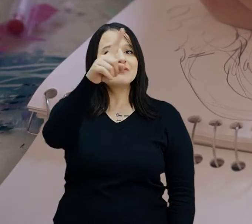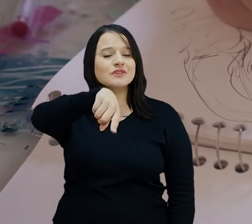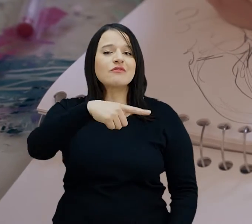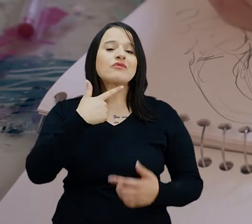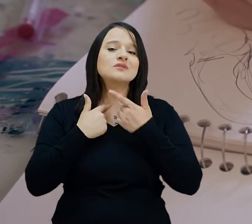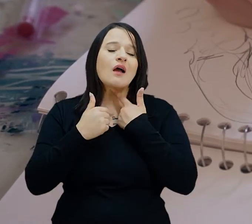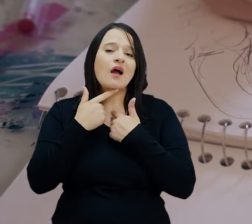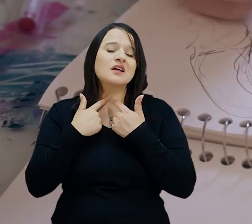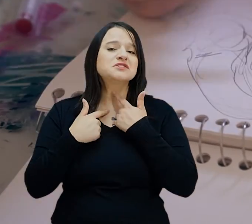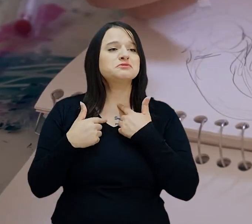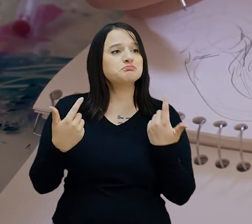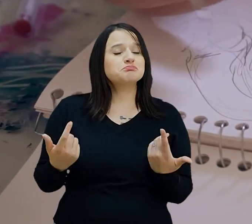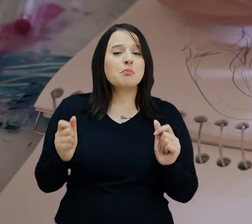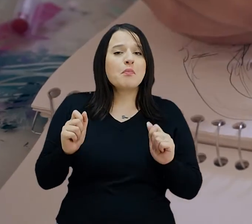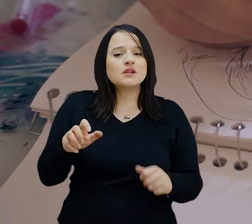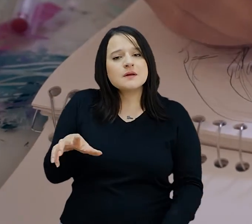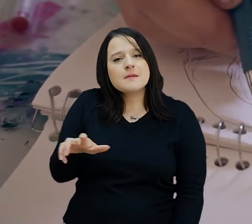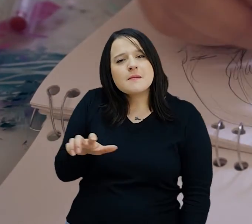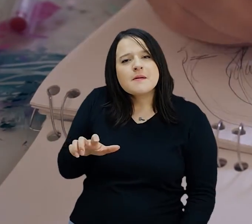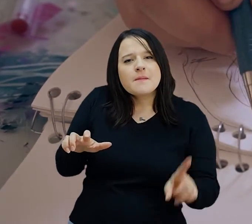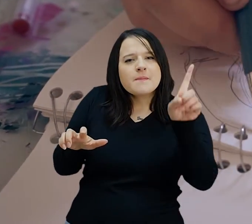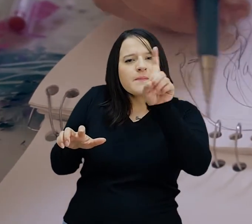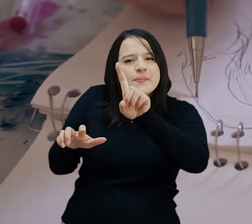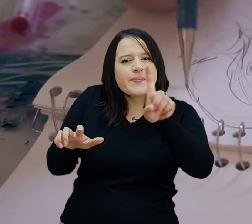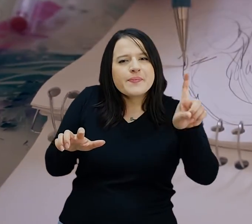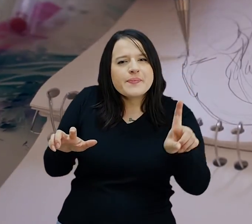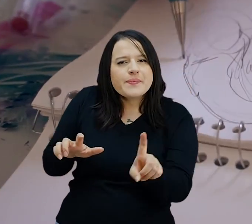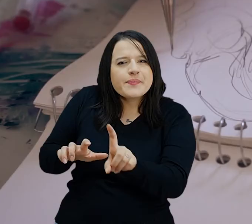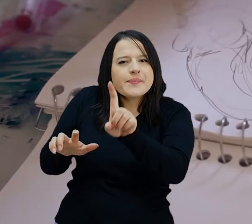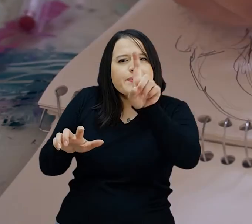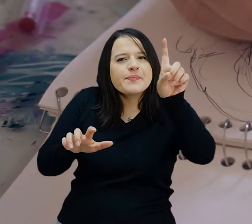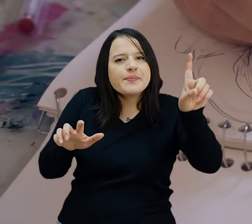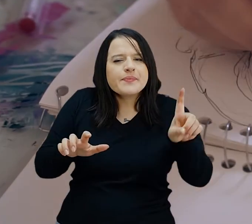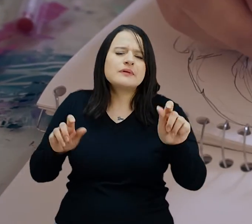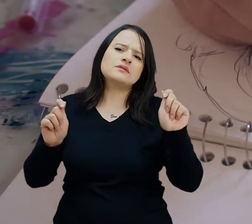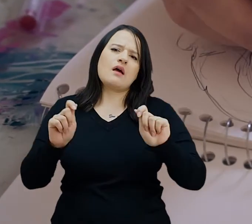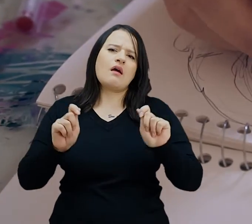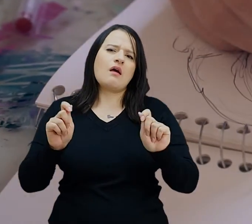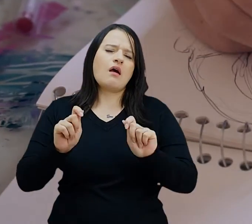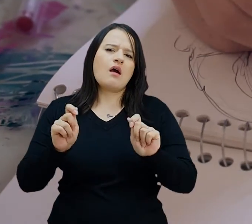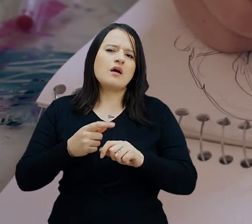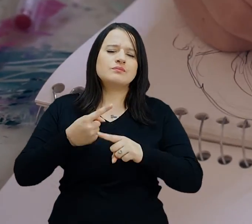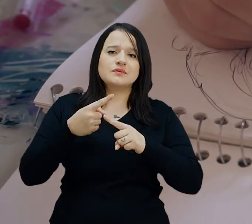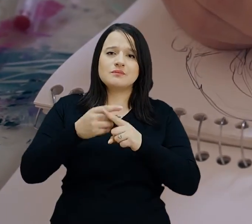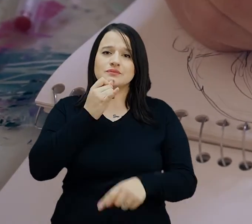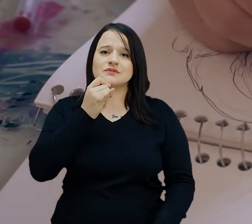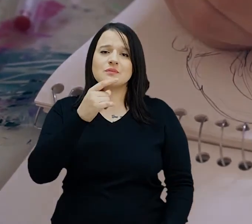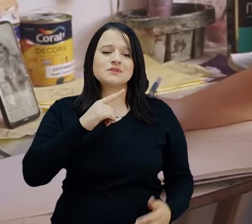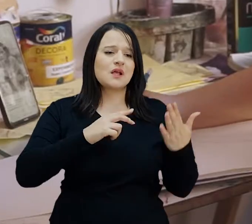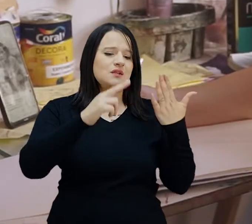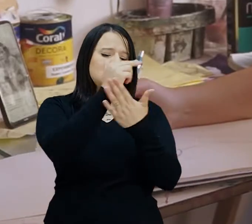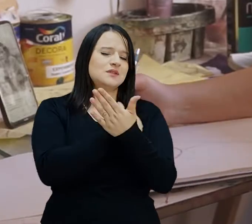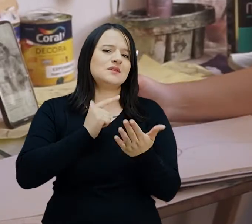coisa que, se vocês têm esse desejo, é muito possível